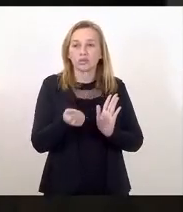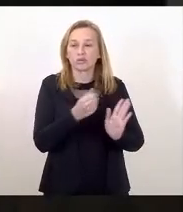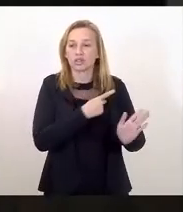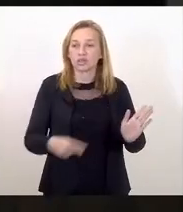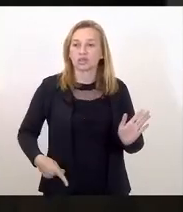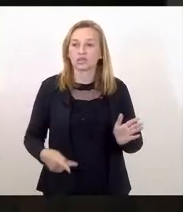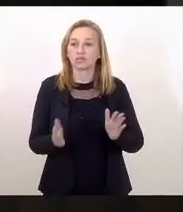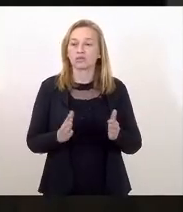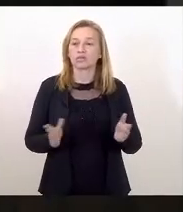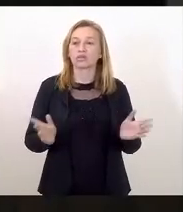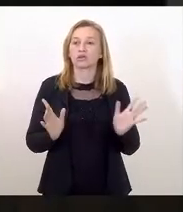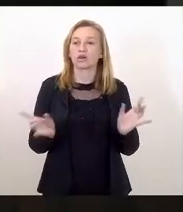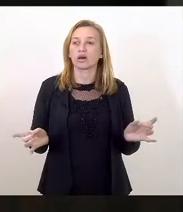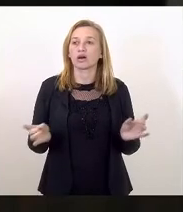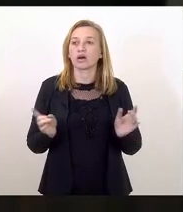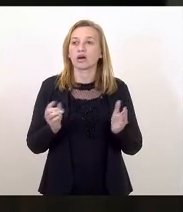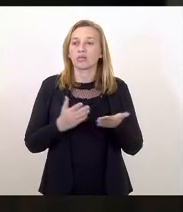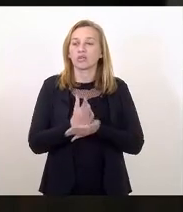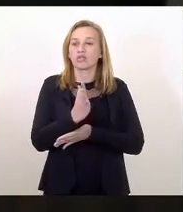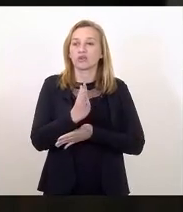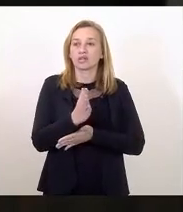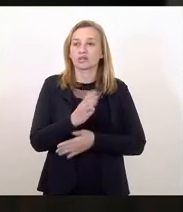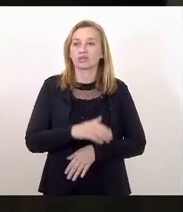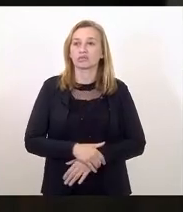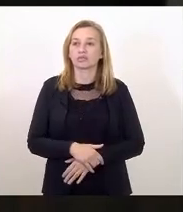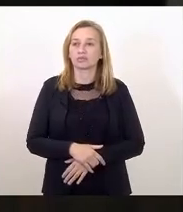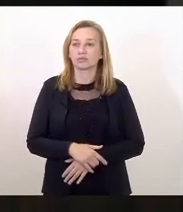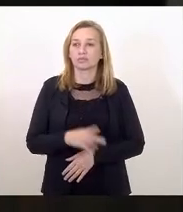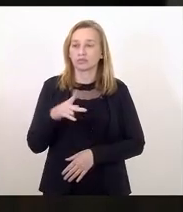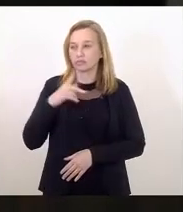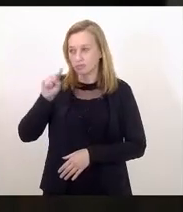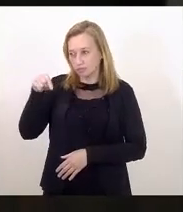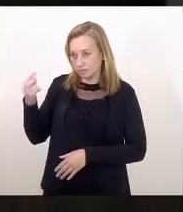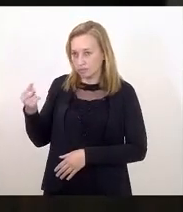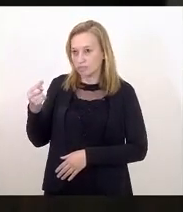aprovam, permaneçam como estão aprovados, vai autógrafo. Para declarar mais tarde.